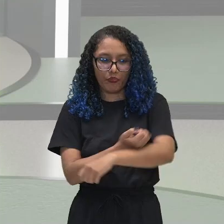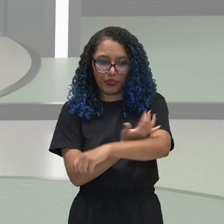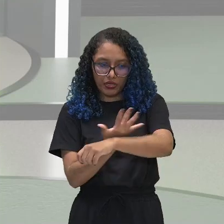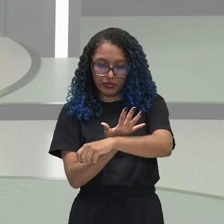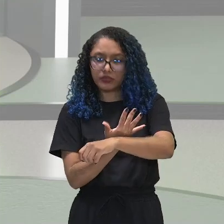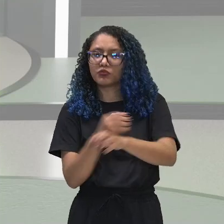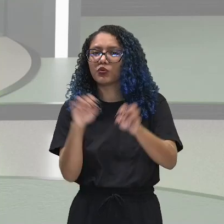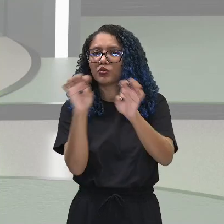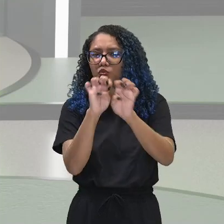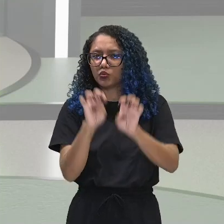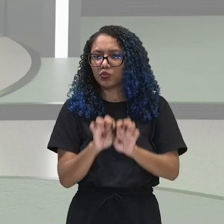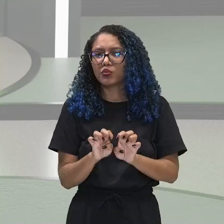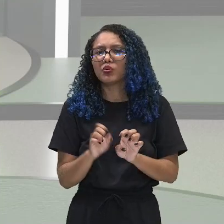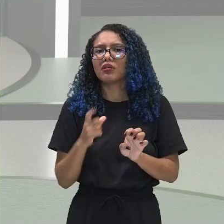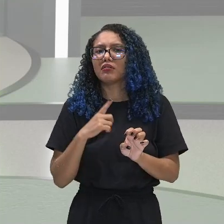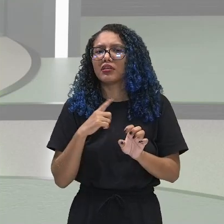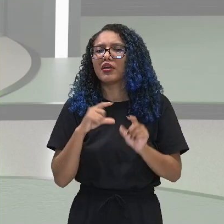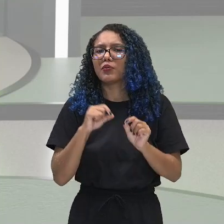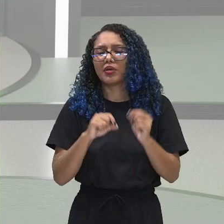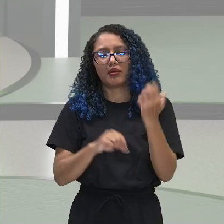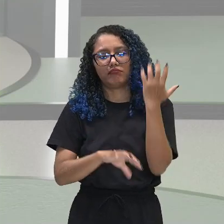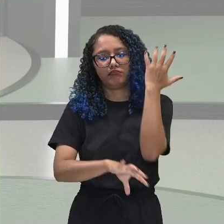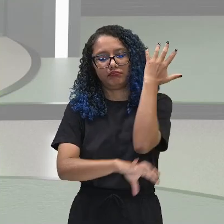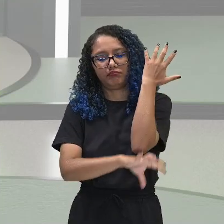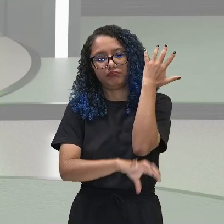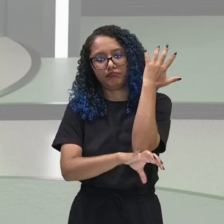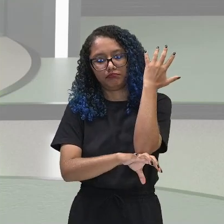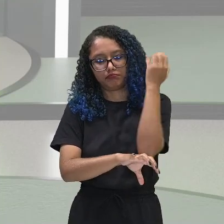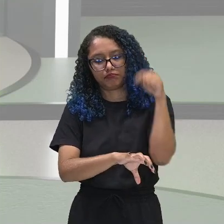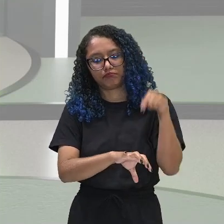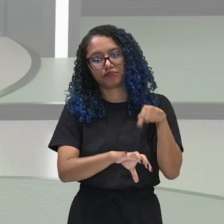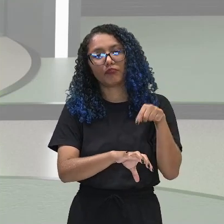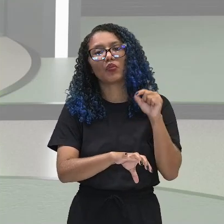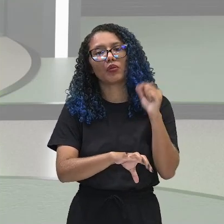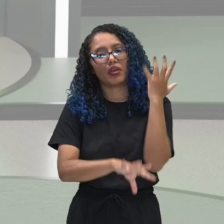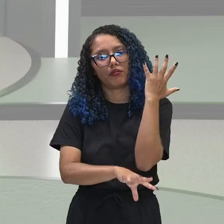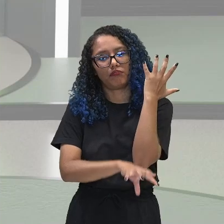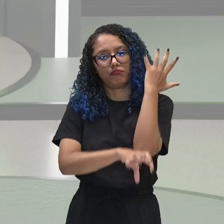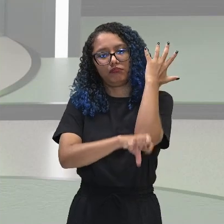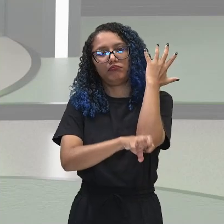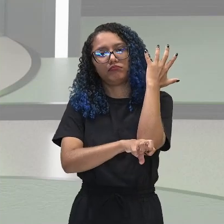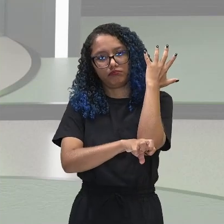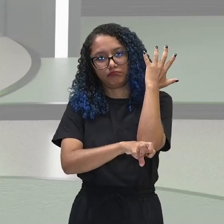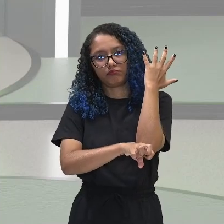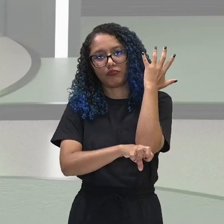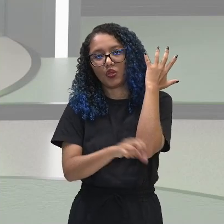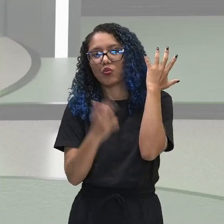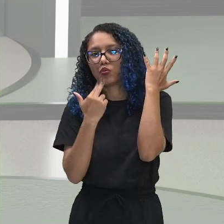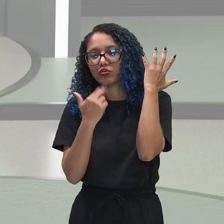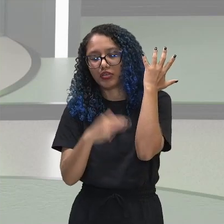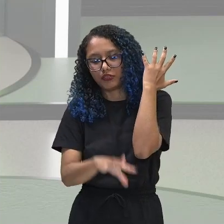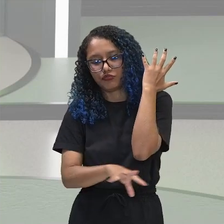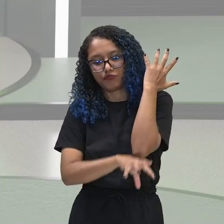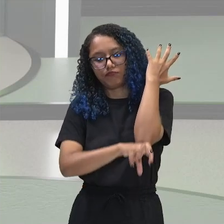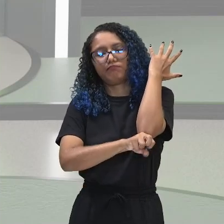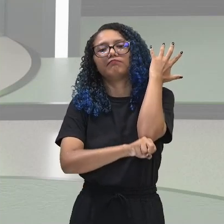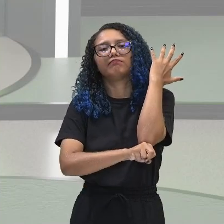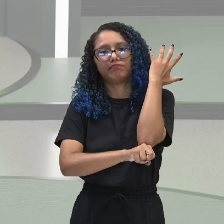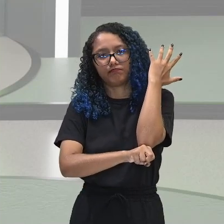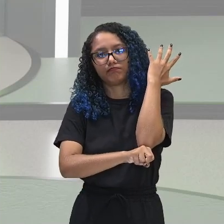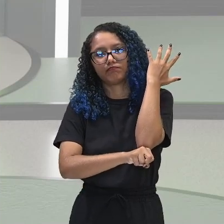anatomia uma estrutura que é a raiz, que vai ter o papel de absorver nutrientes do substrato.